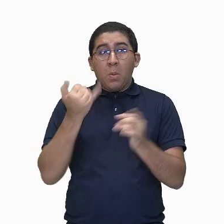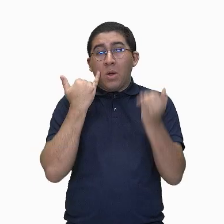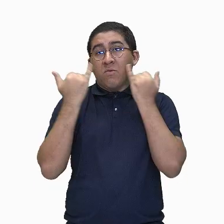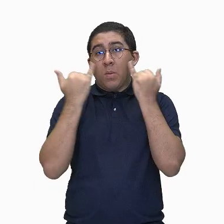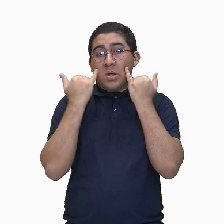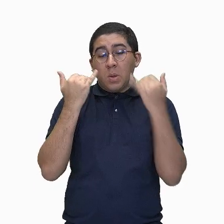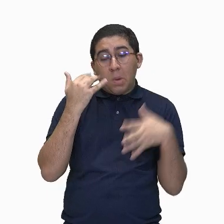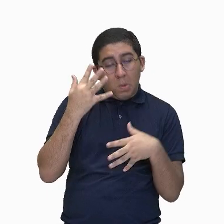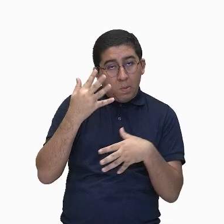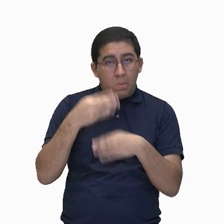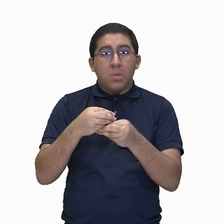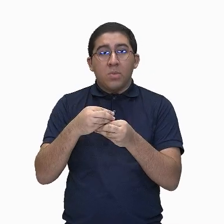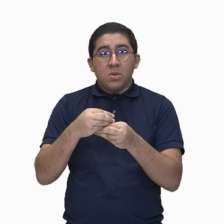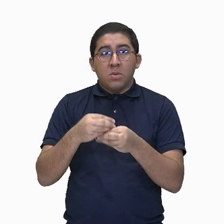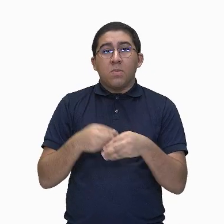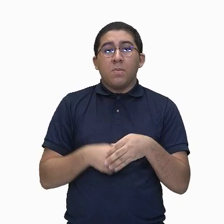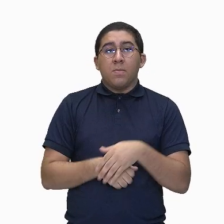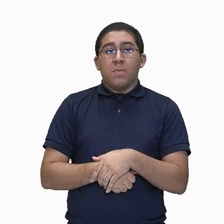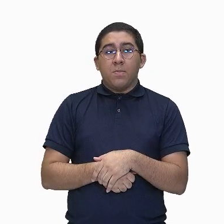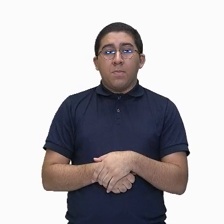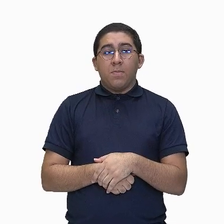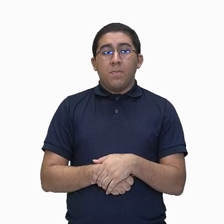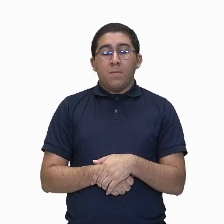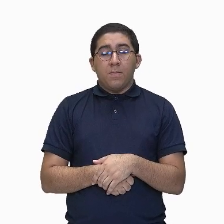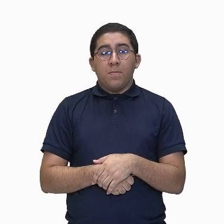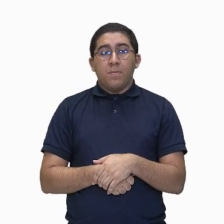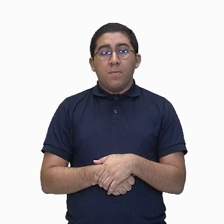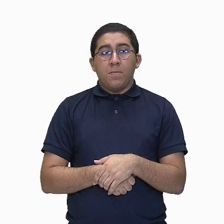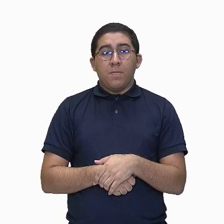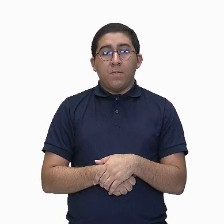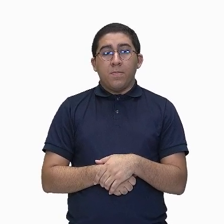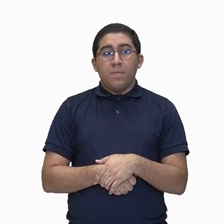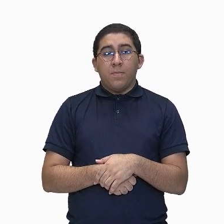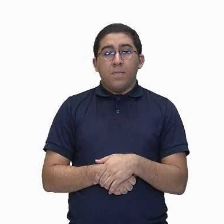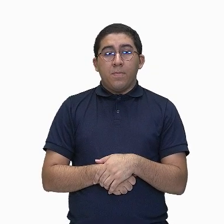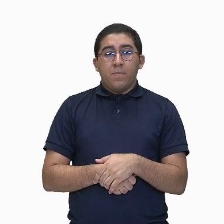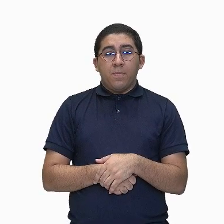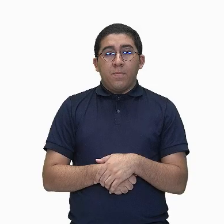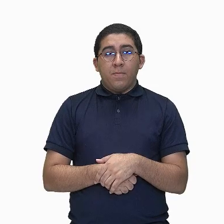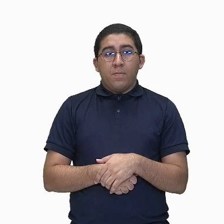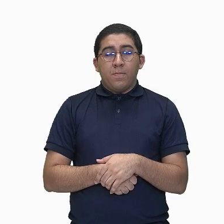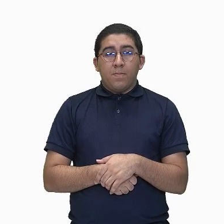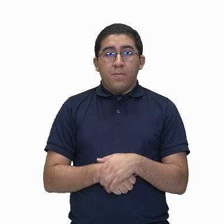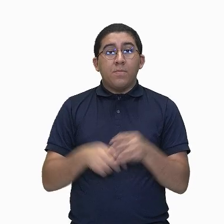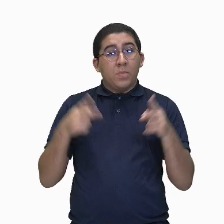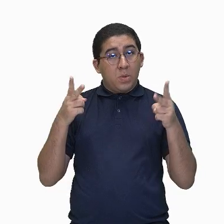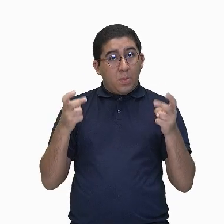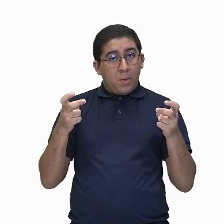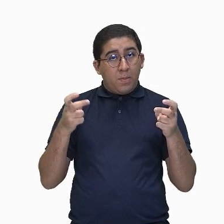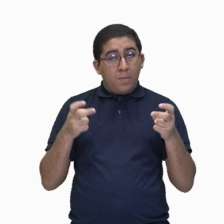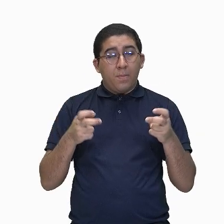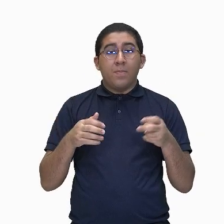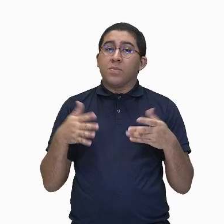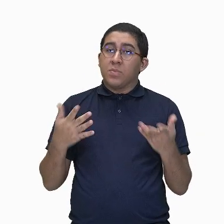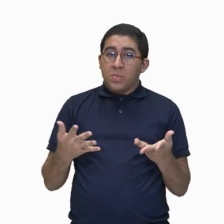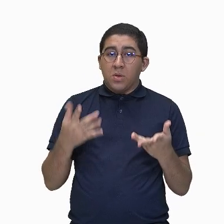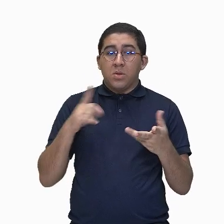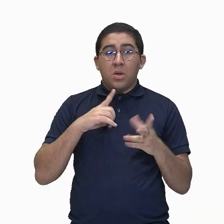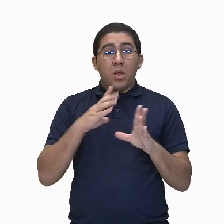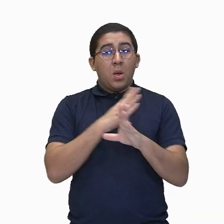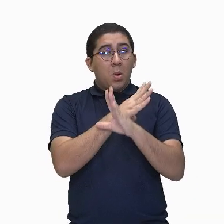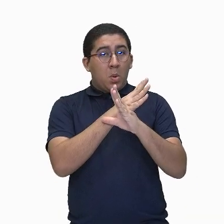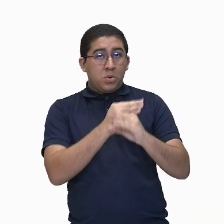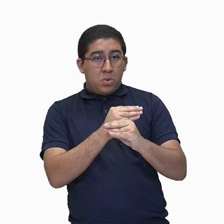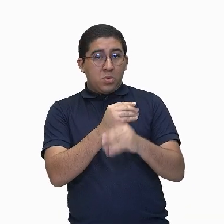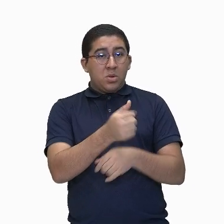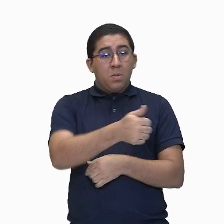João, né? Que ele gosta de nadar e ele gosta também de viajar. Perceberam? Então, a conjunção que está marcada